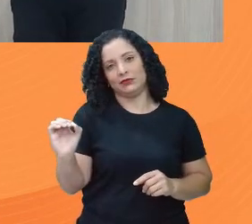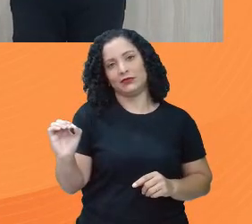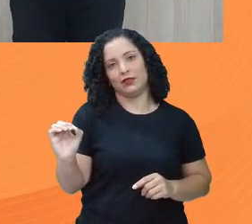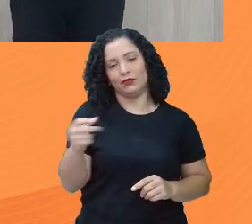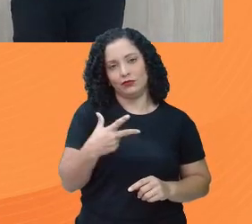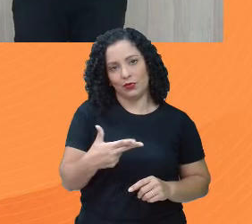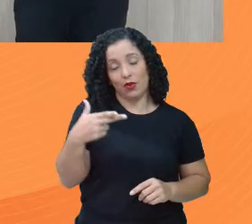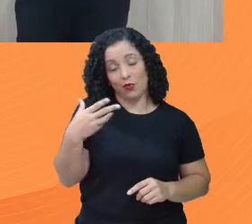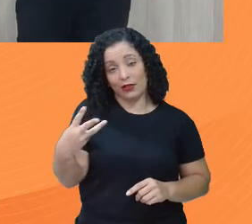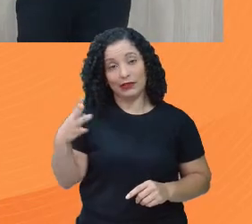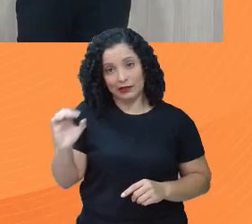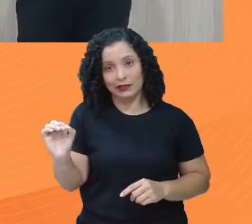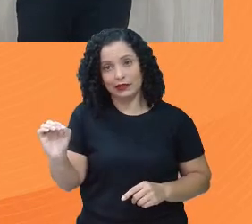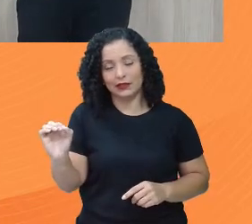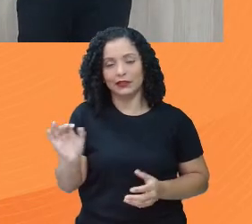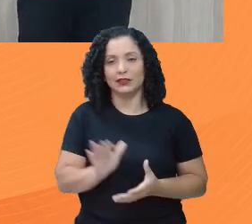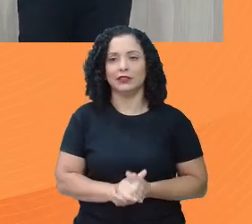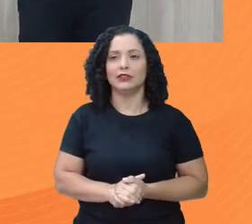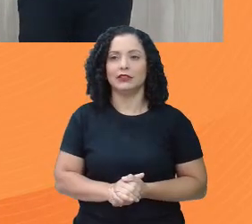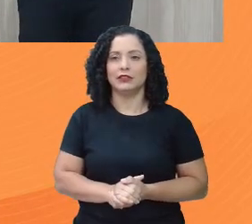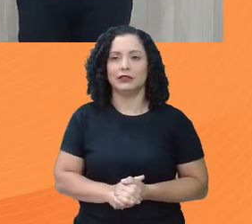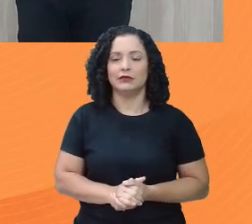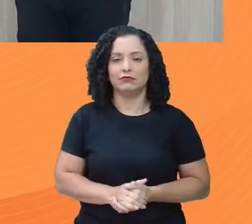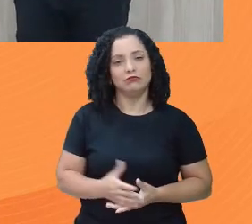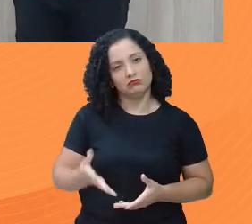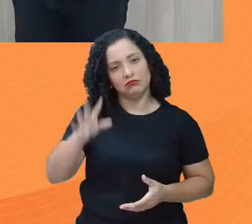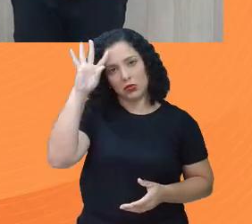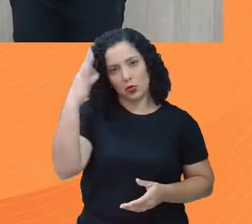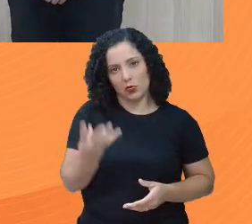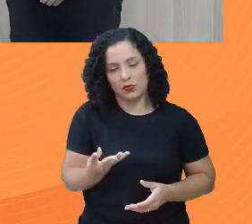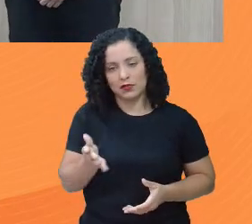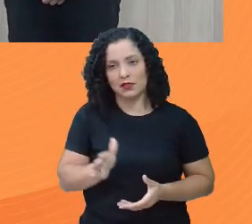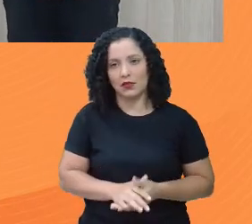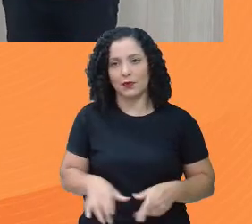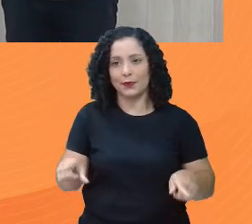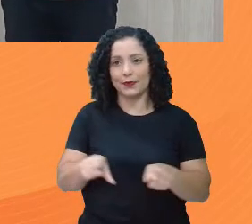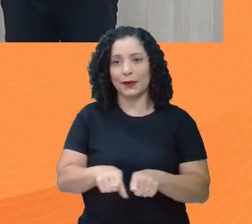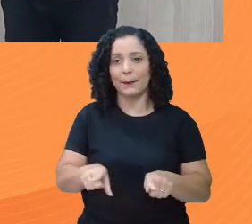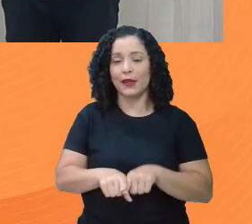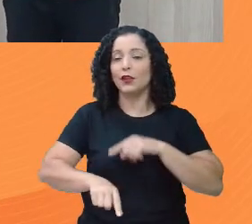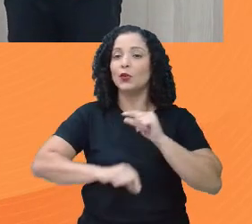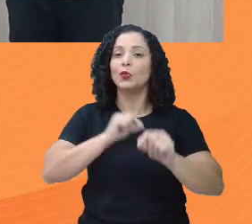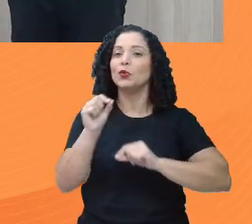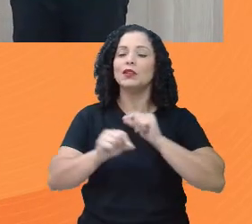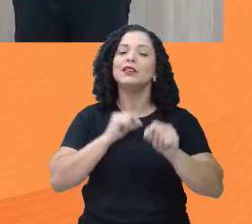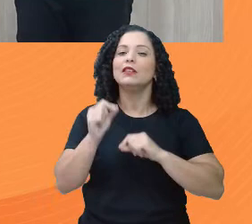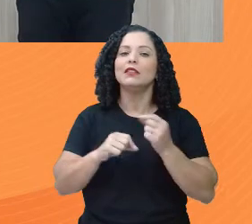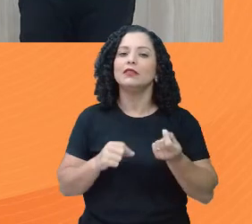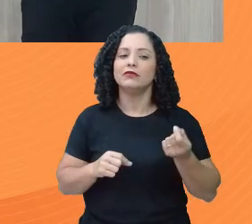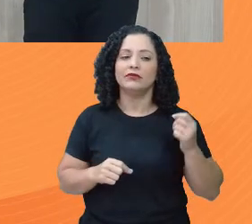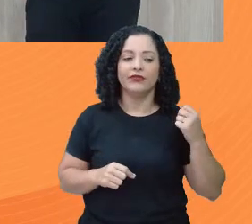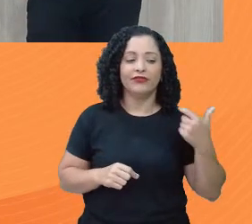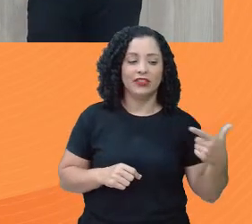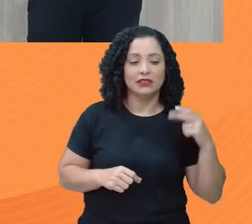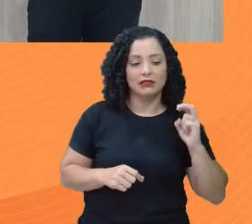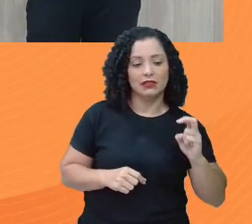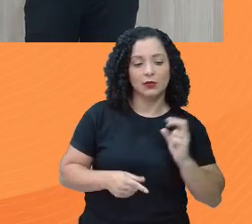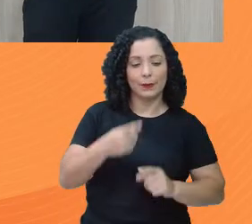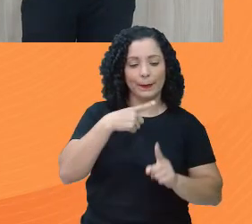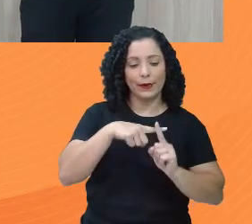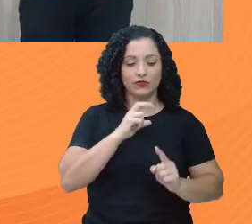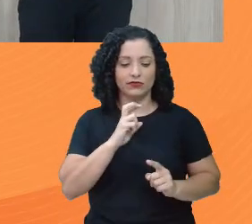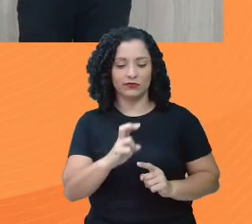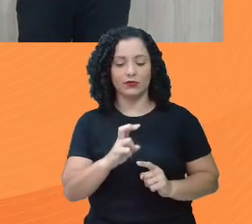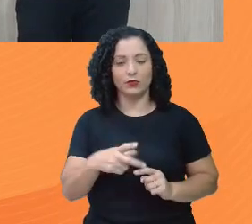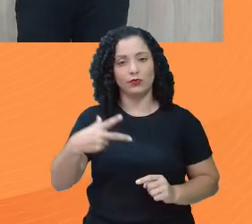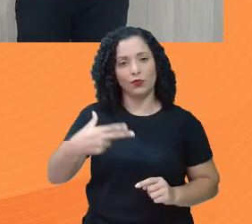a 30. É uma solução aí para esse sistema. Outra solução que eu posso encontrar aqui é o 25 mais